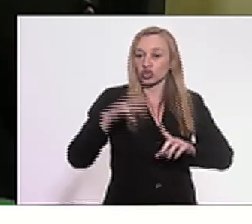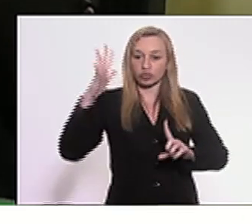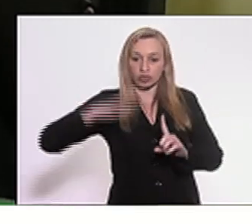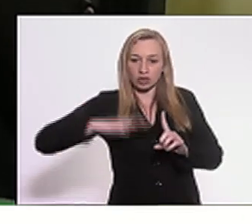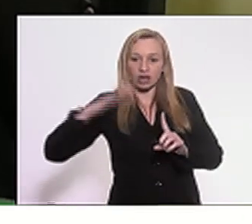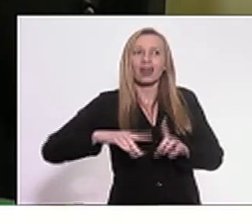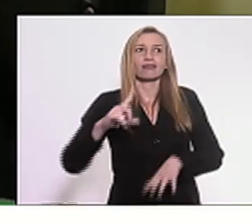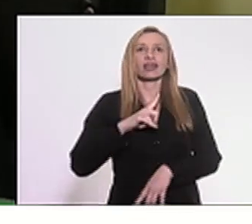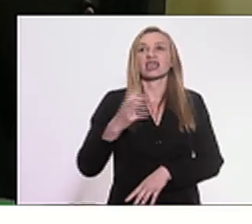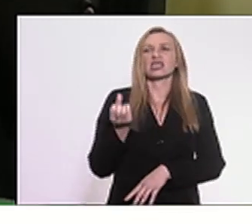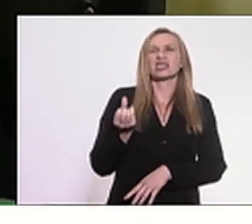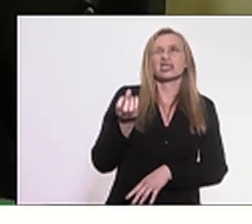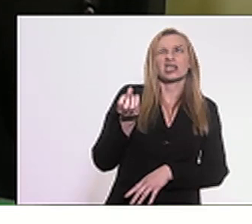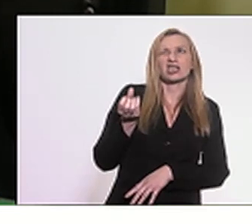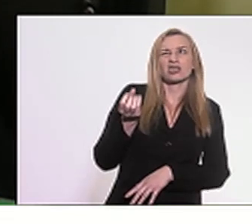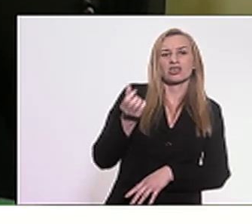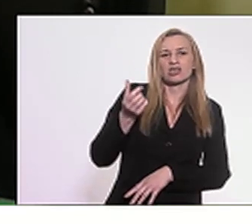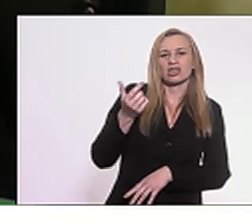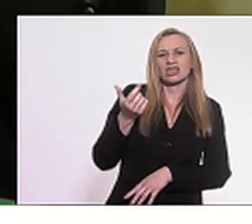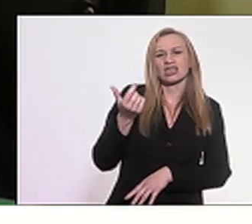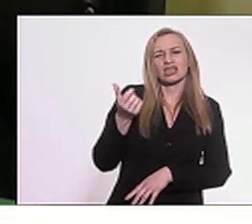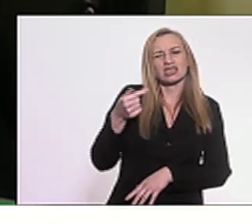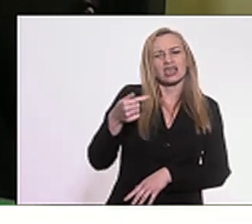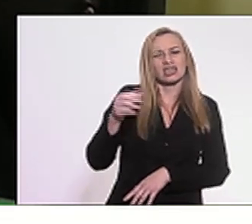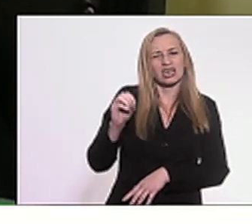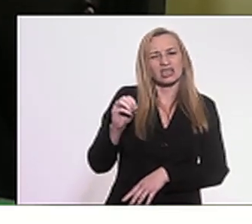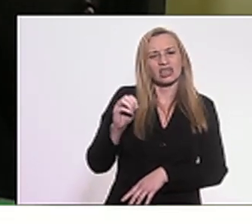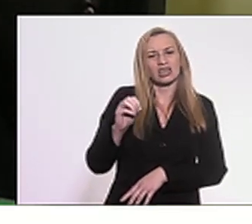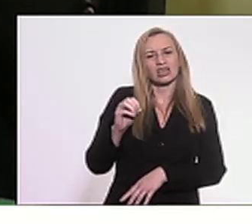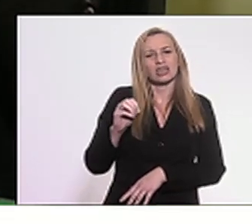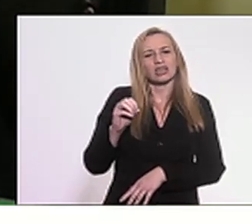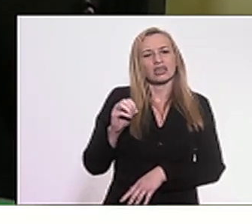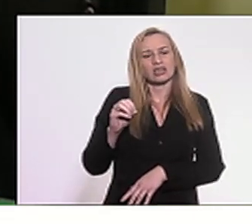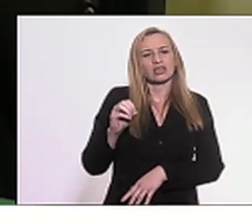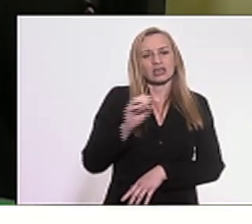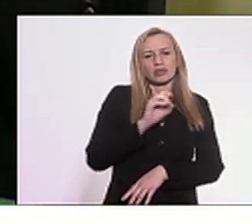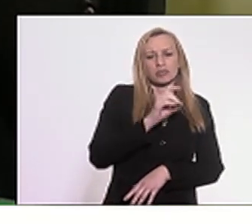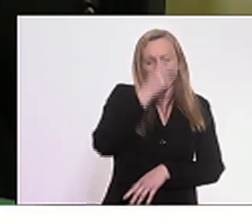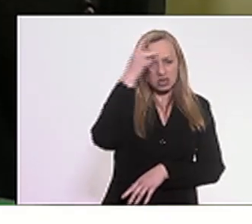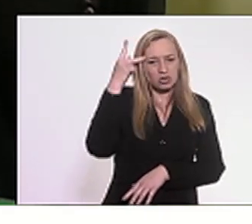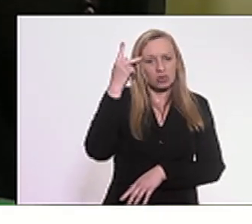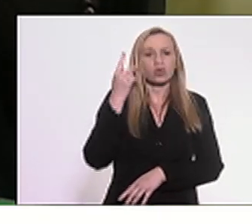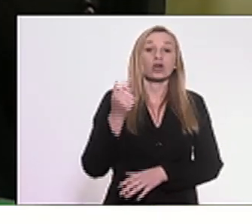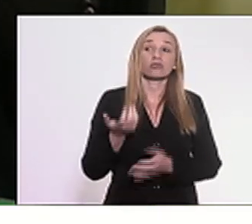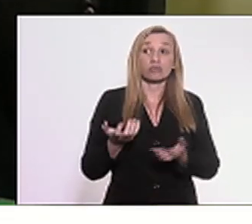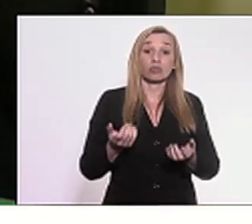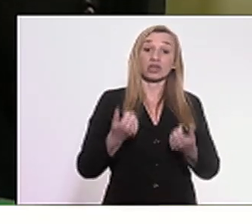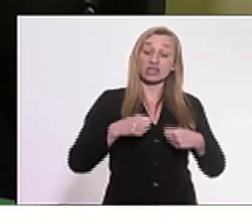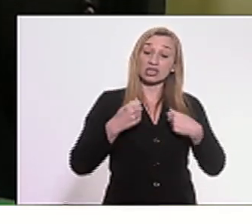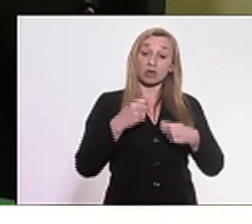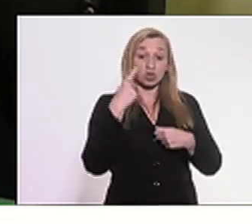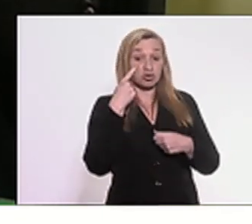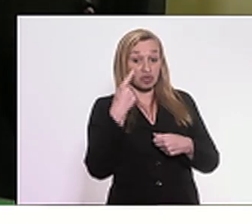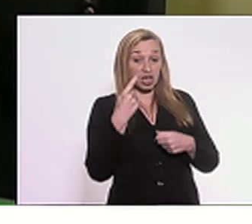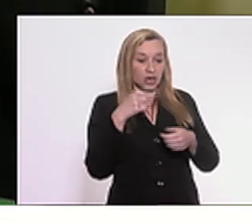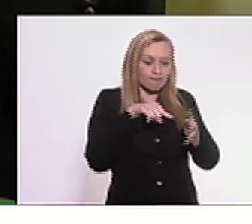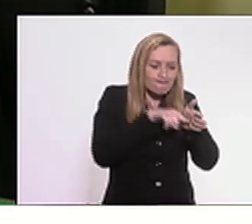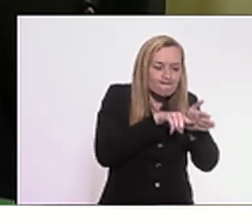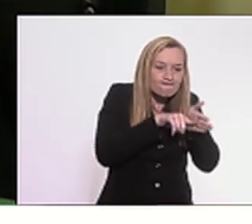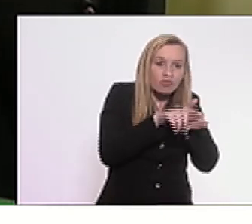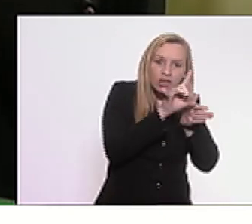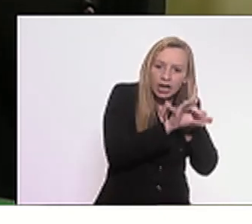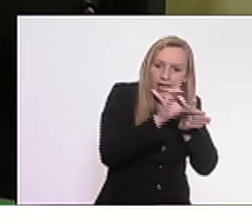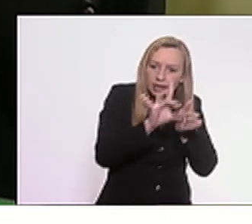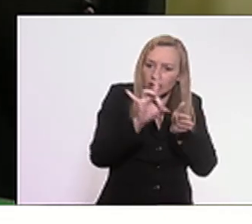casos. Esta comissão quer tratar de maneira individual cada caso, tá? A gente, na